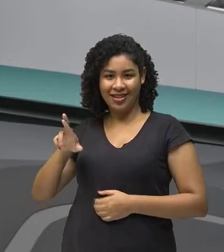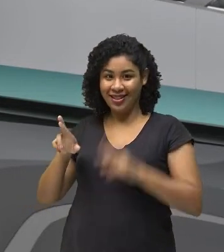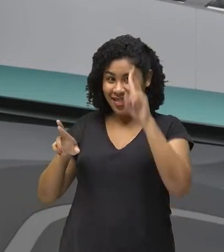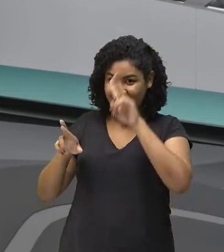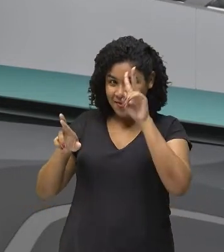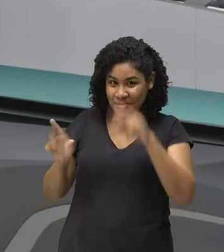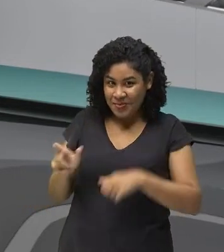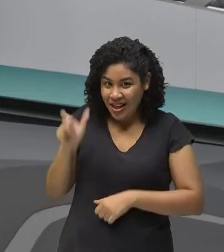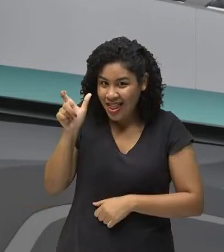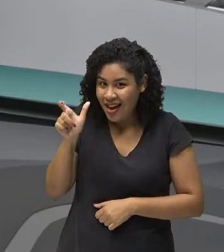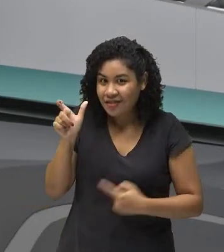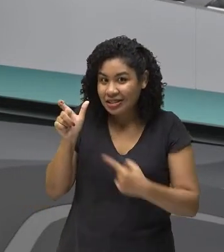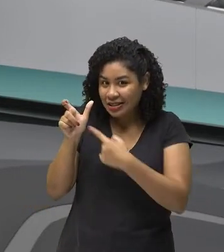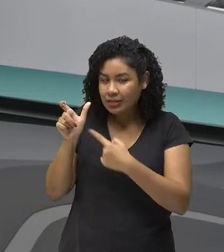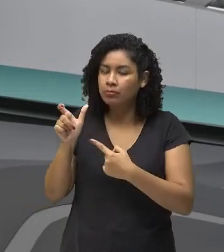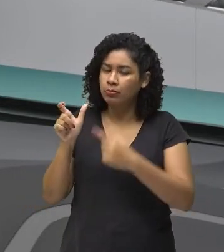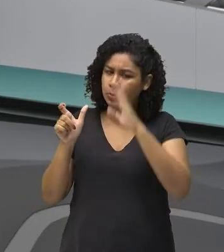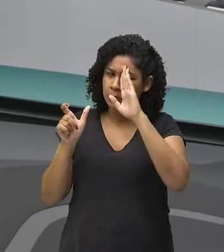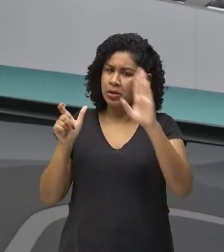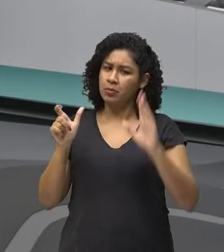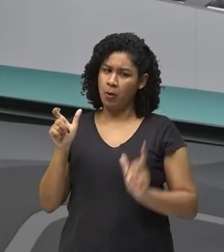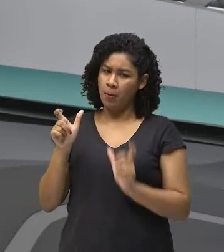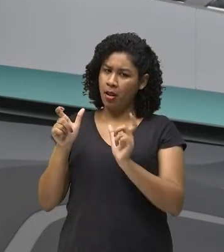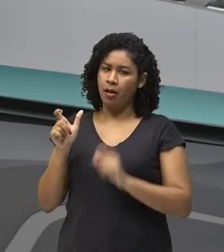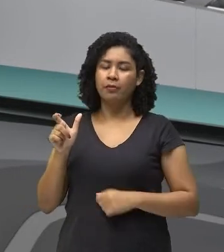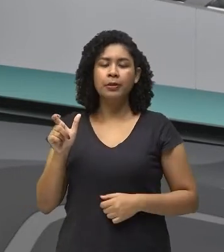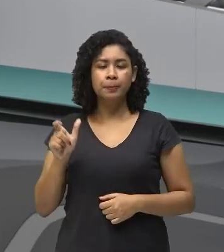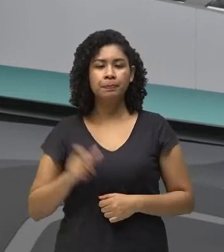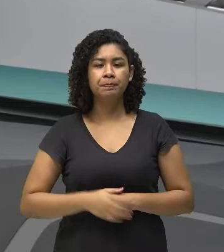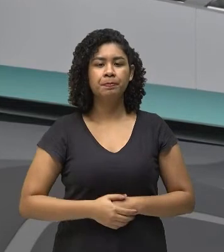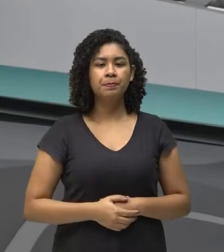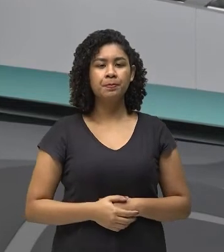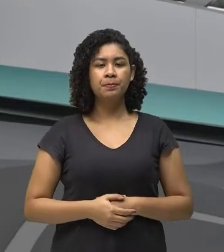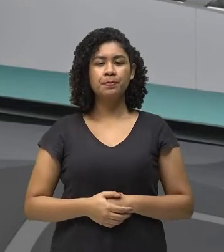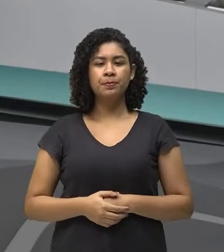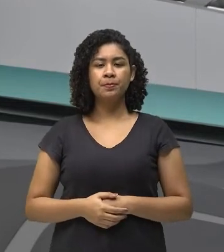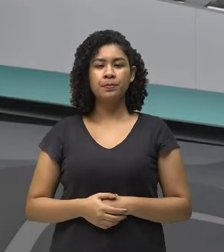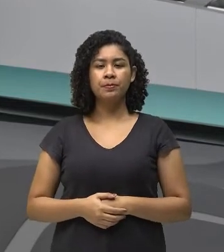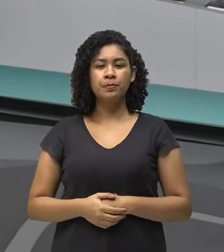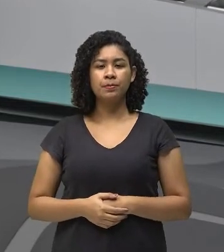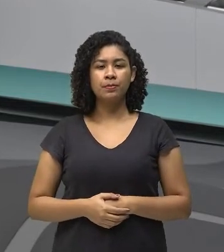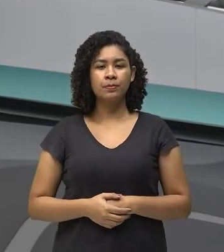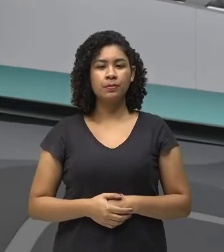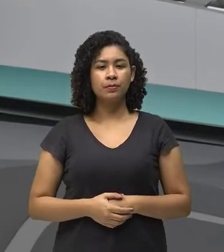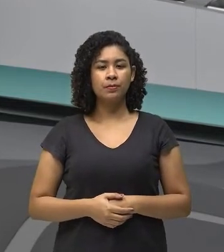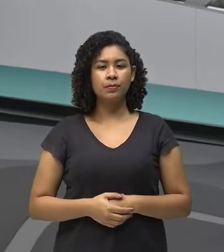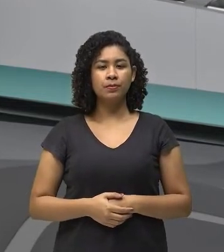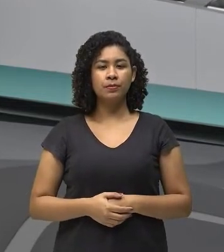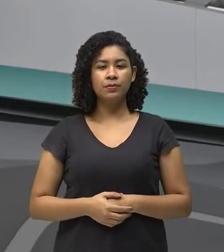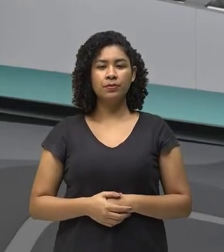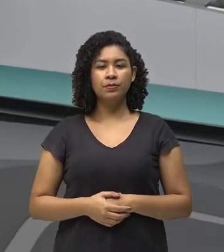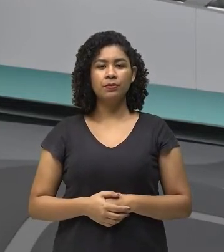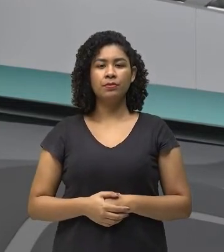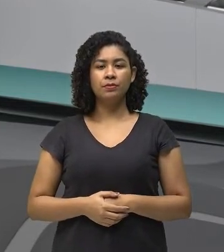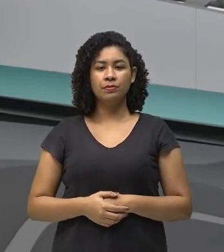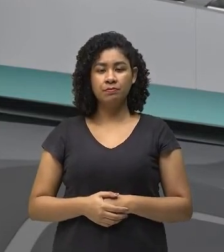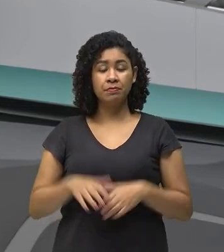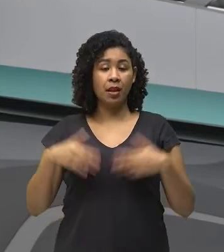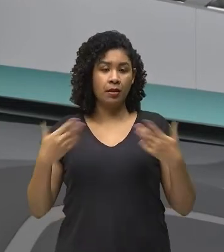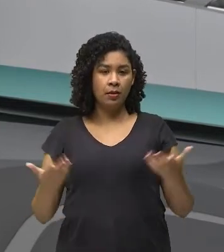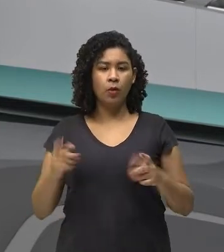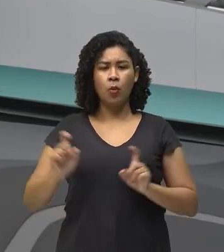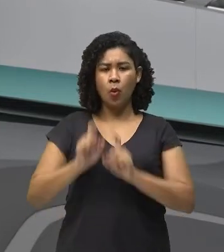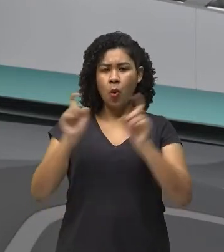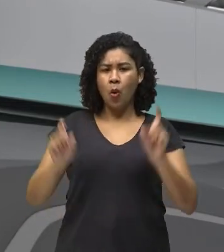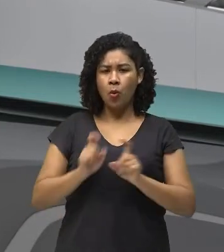palavra computer é a palavra-chave. Is one of those things that will certainly be a part of our life. Então, o computador é uma das coisas que